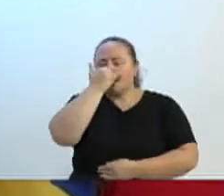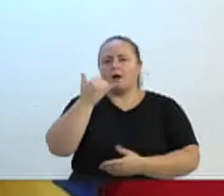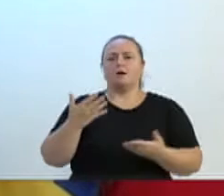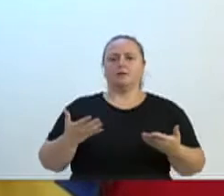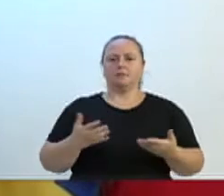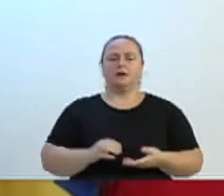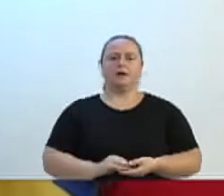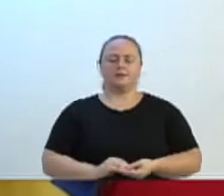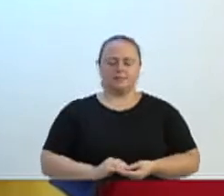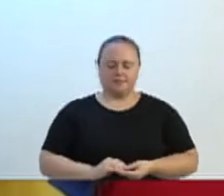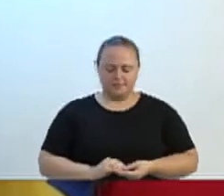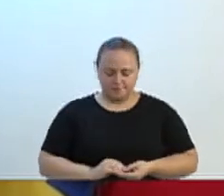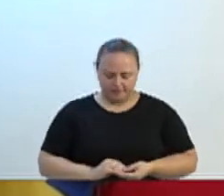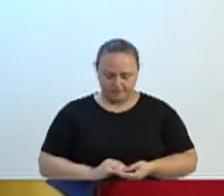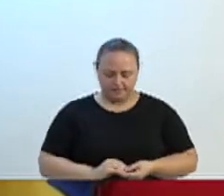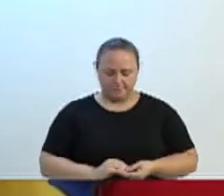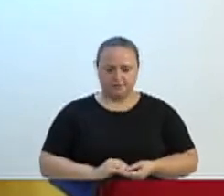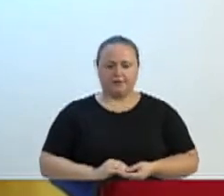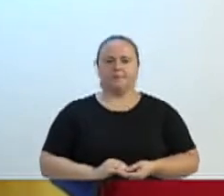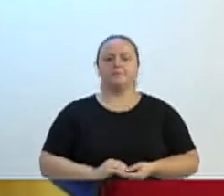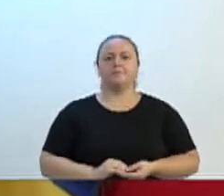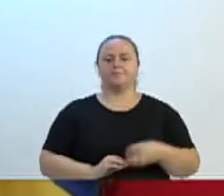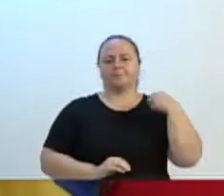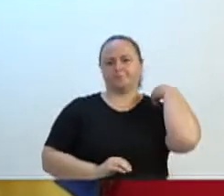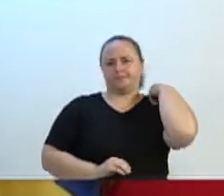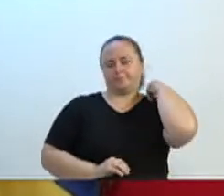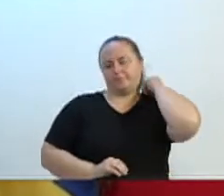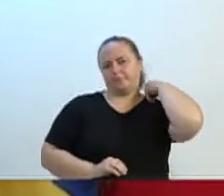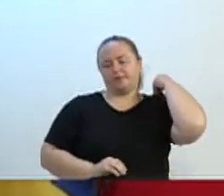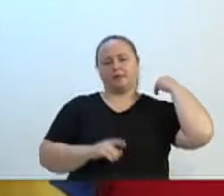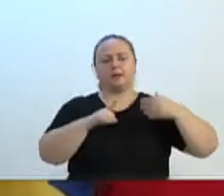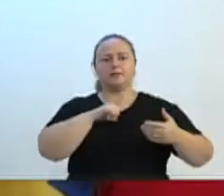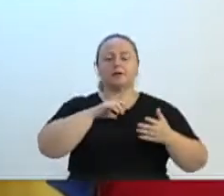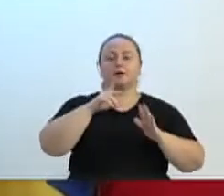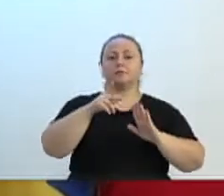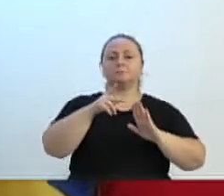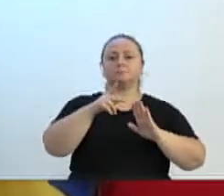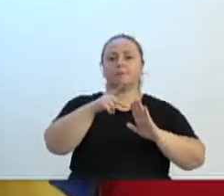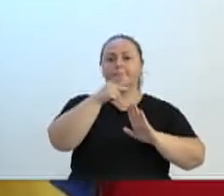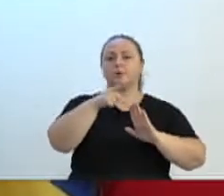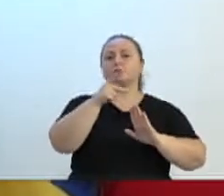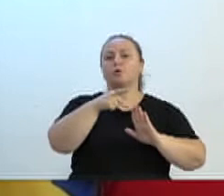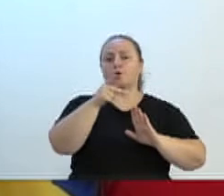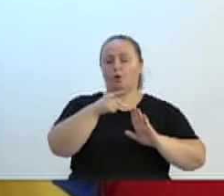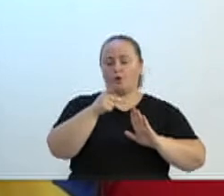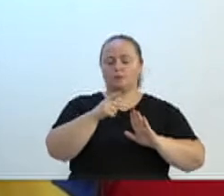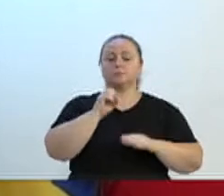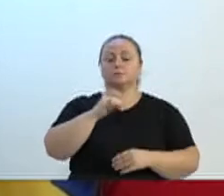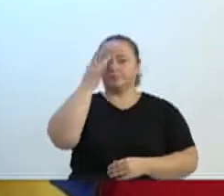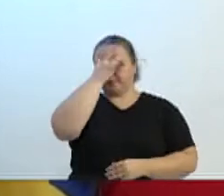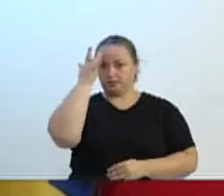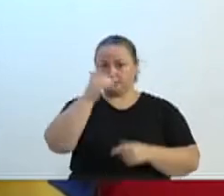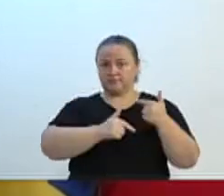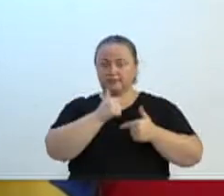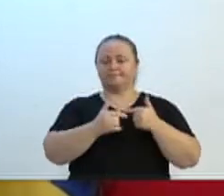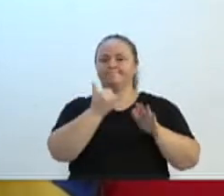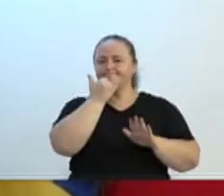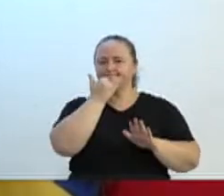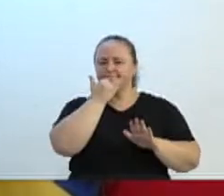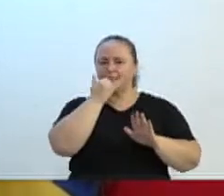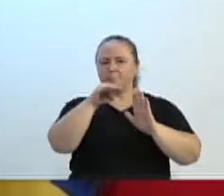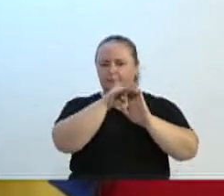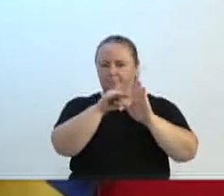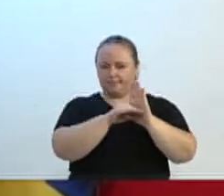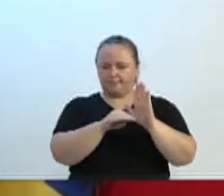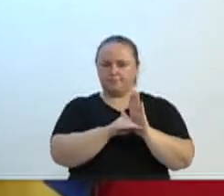treinamento. Nós questionamos os trabalhadores que trabalham na limpeza se tiveram treinamento para a desinfecção do